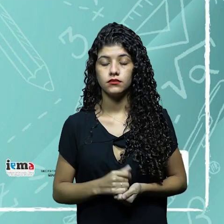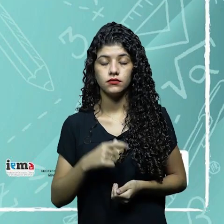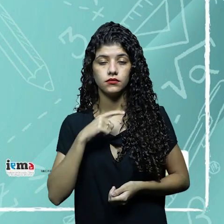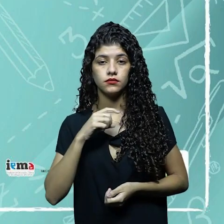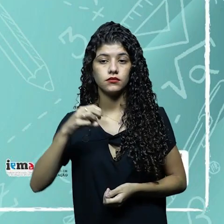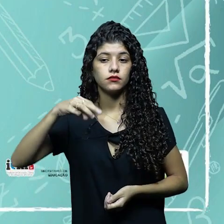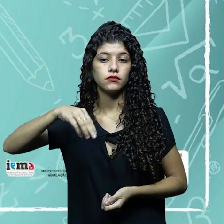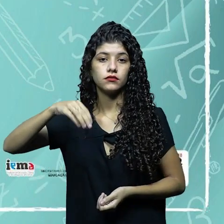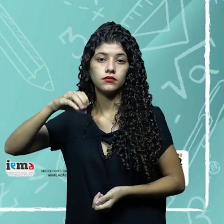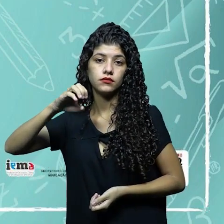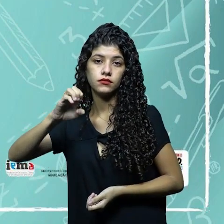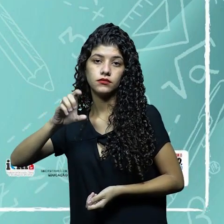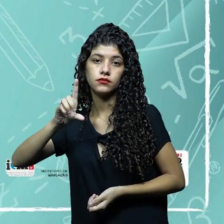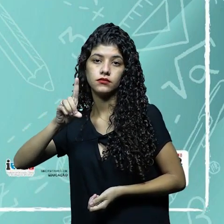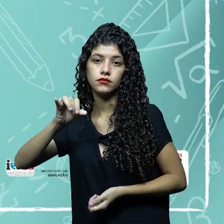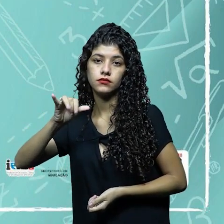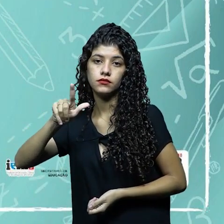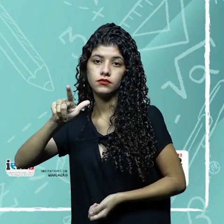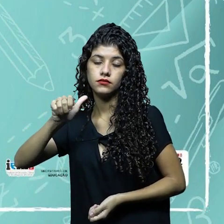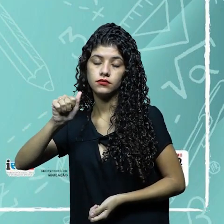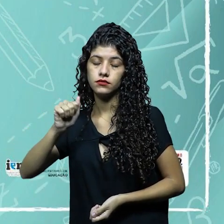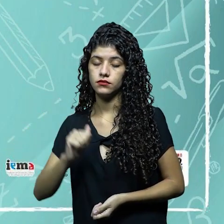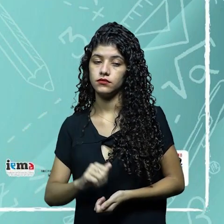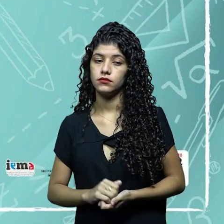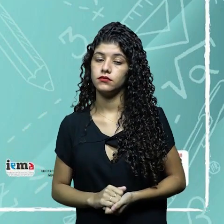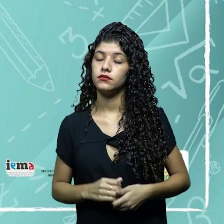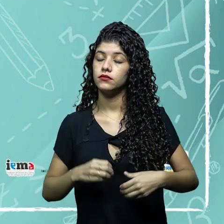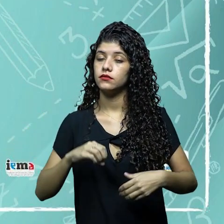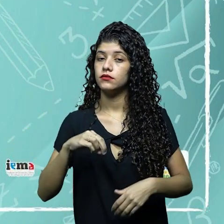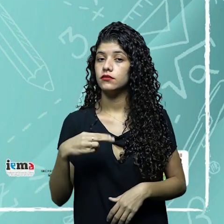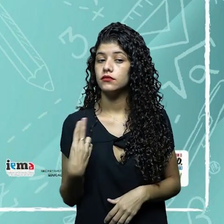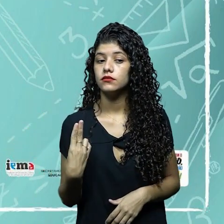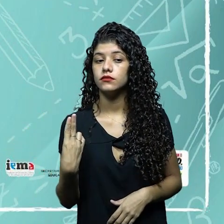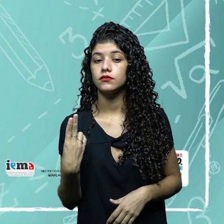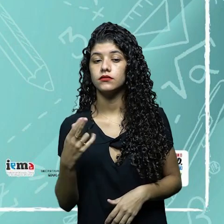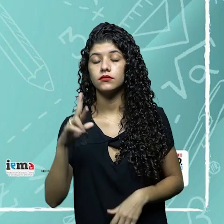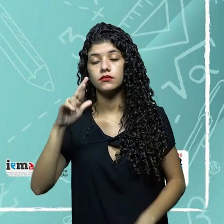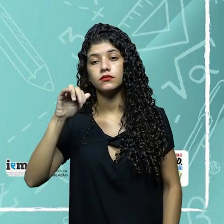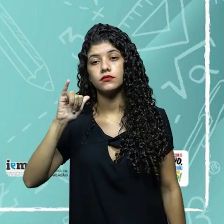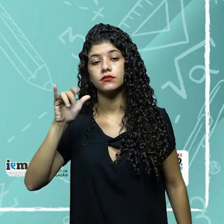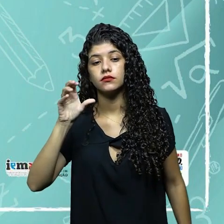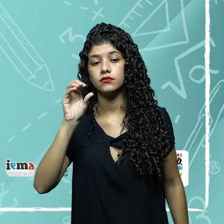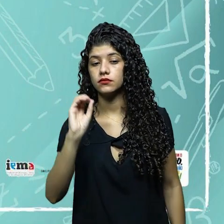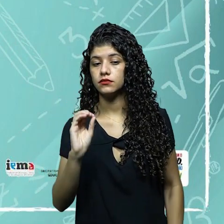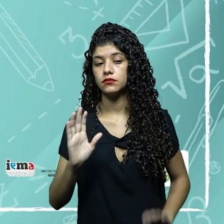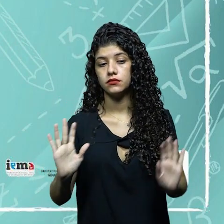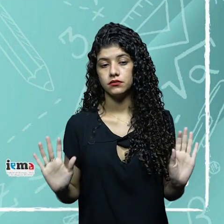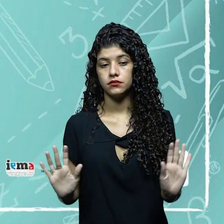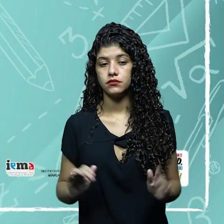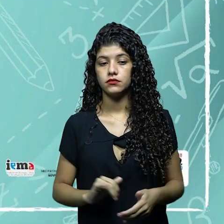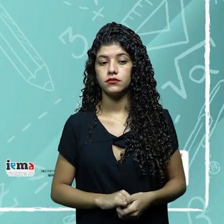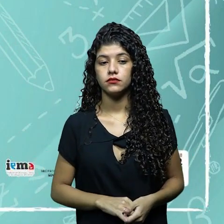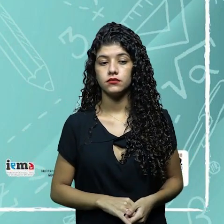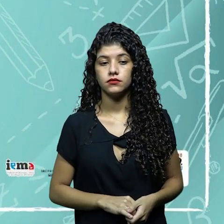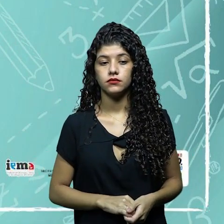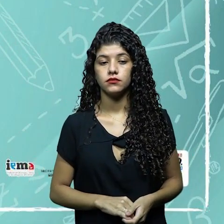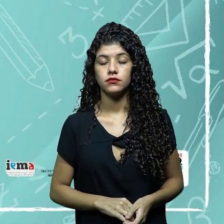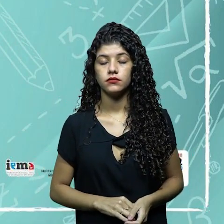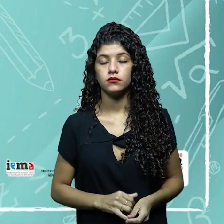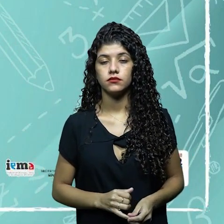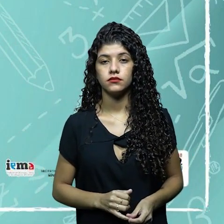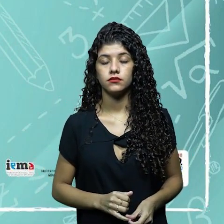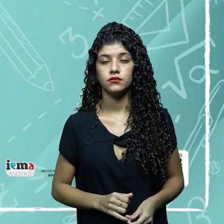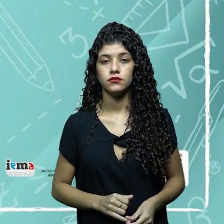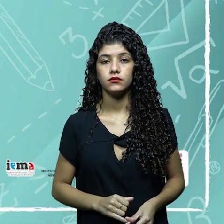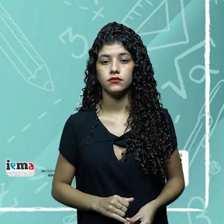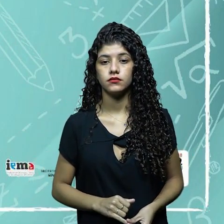especificar uma medida, né, dessa elipse aqui, tá? Ou que seja o raio dela, tá? Mas de